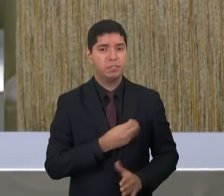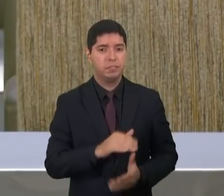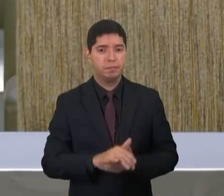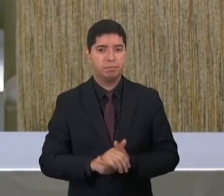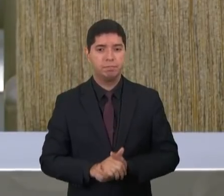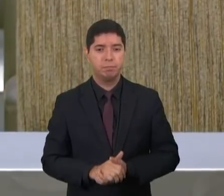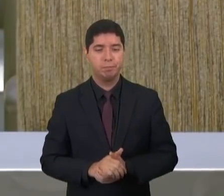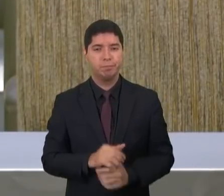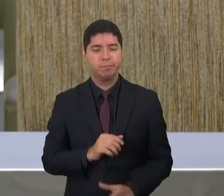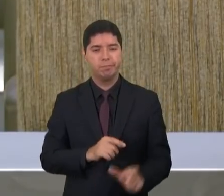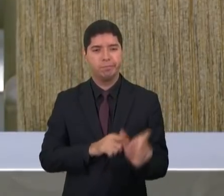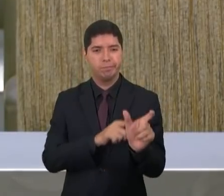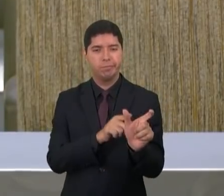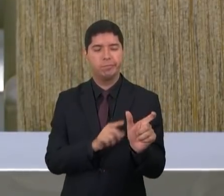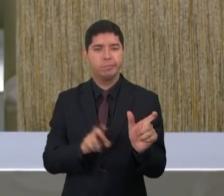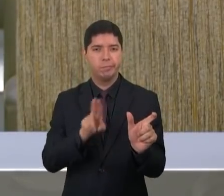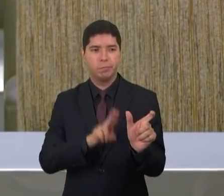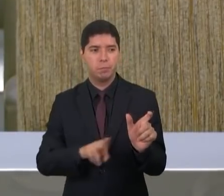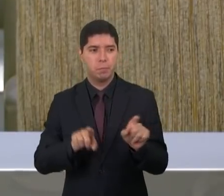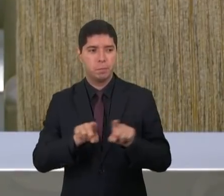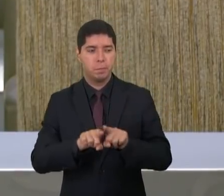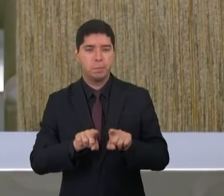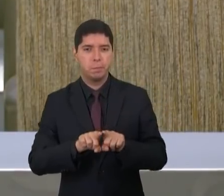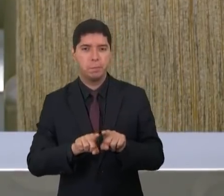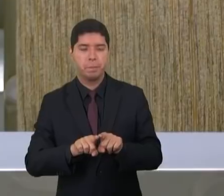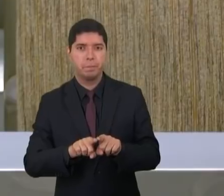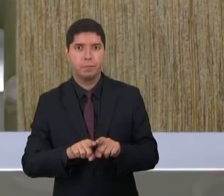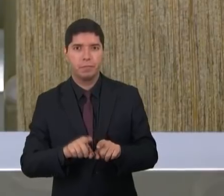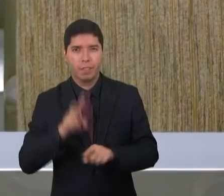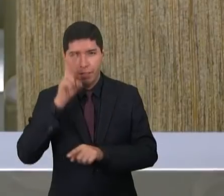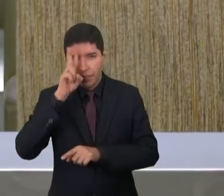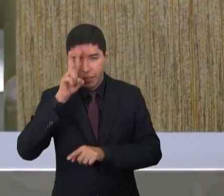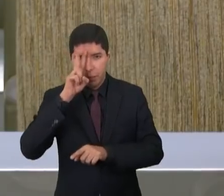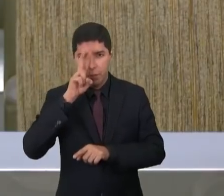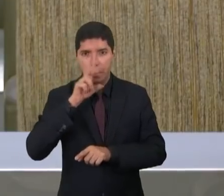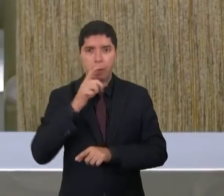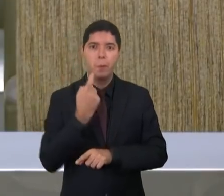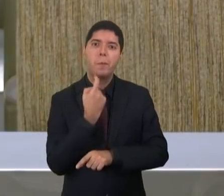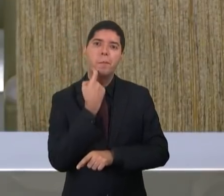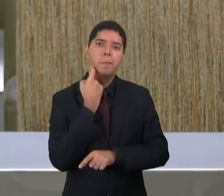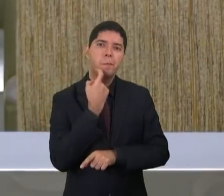Esse mesmo termo foi usado, por exemplo, a se referir ao grande peixe quando ele engoliu Jonas.